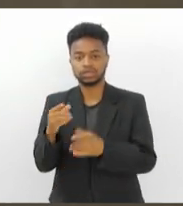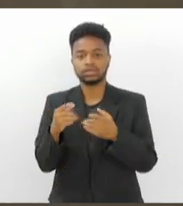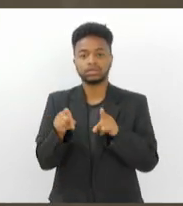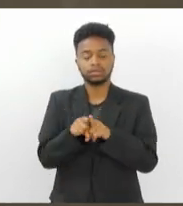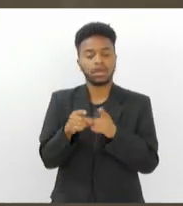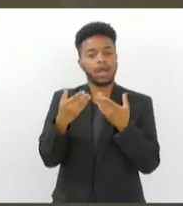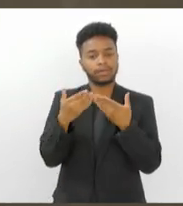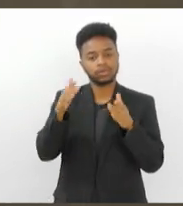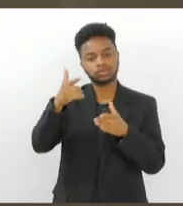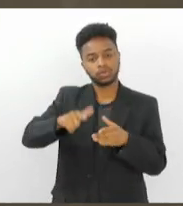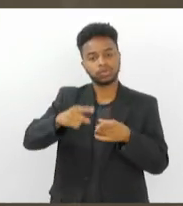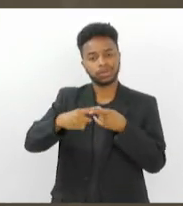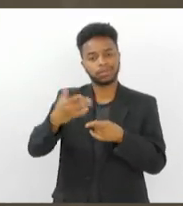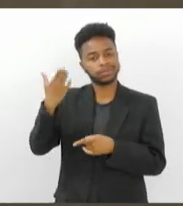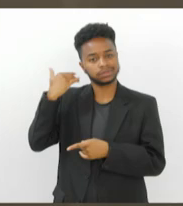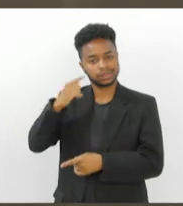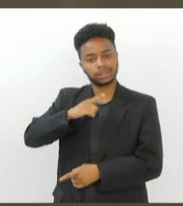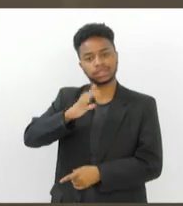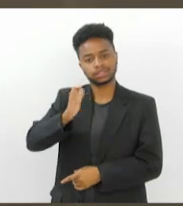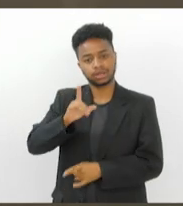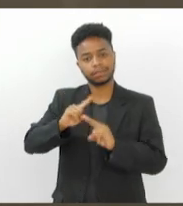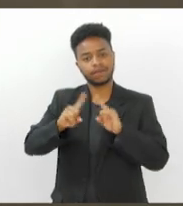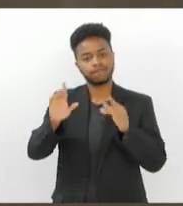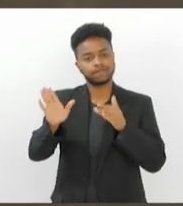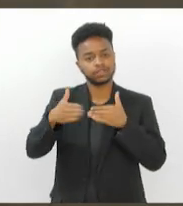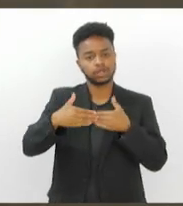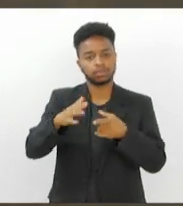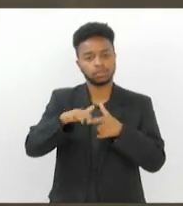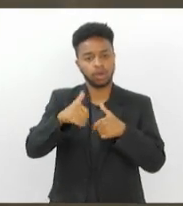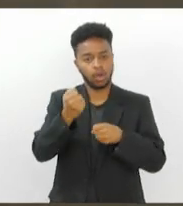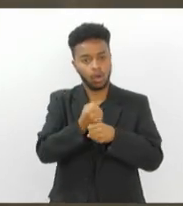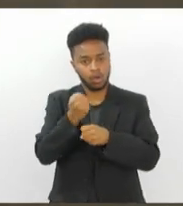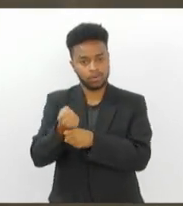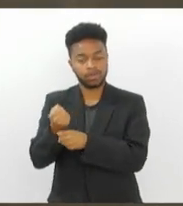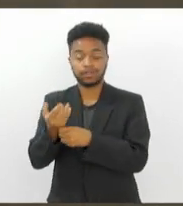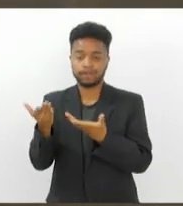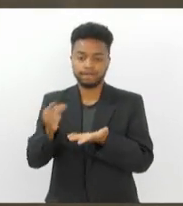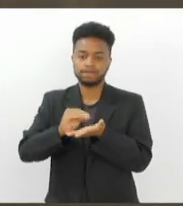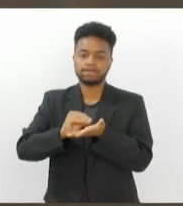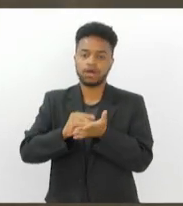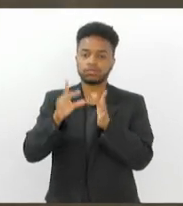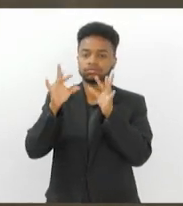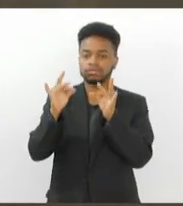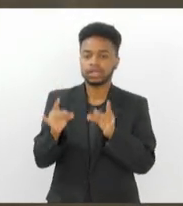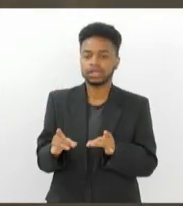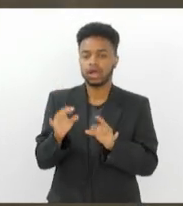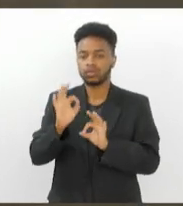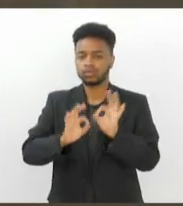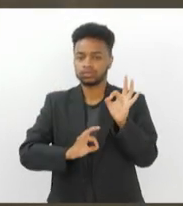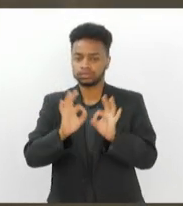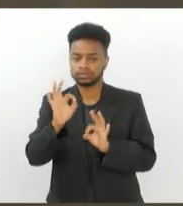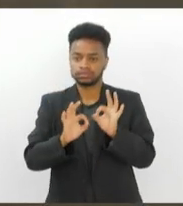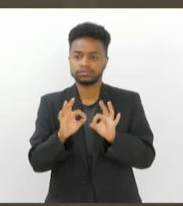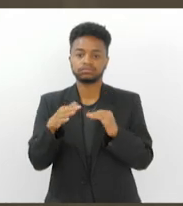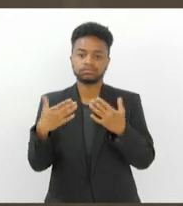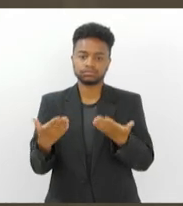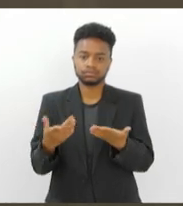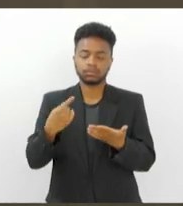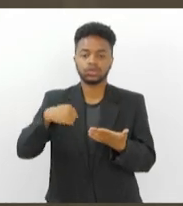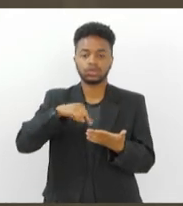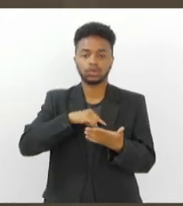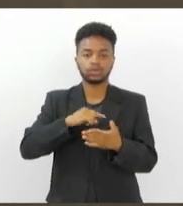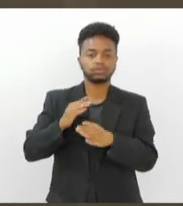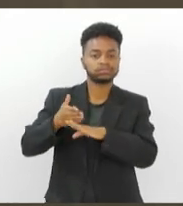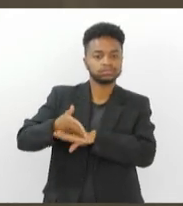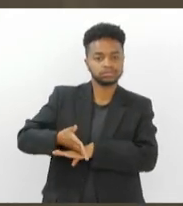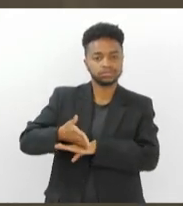existia no passado só que foi fechado pra obra e Tinha alguns detalhes que precisavam ser feitos e a gente já quando assumiu